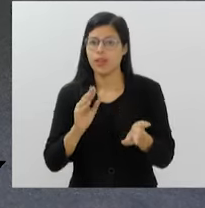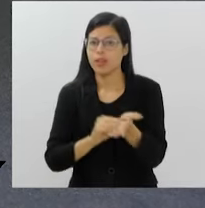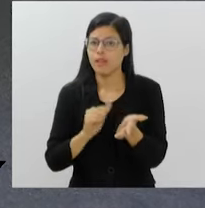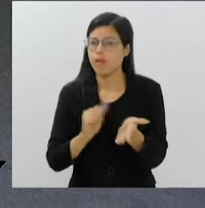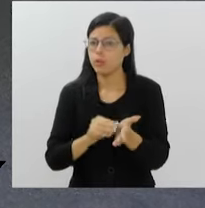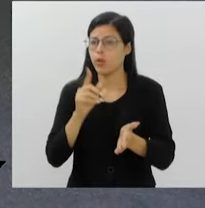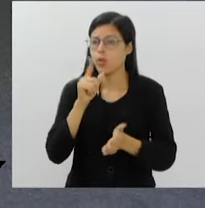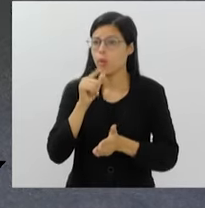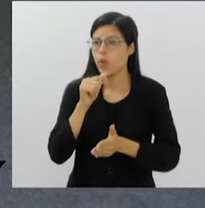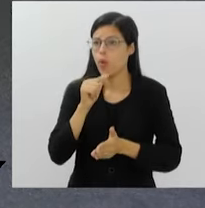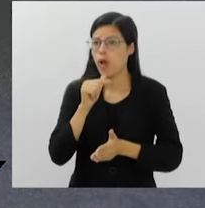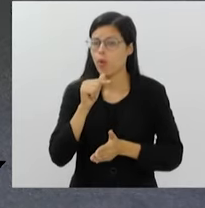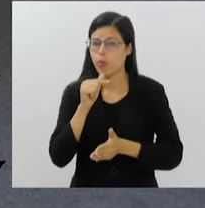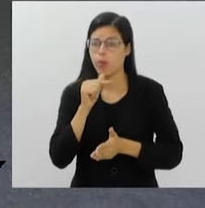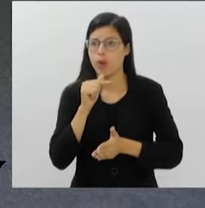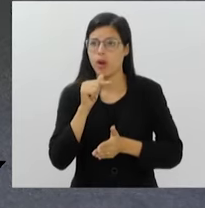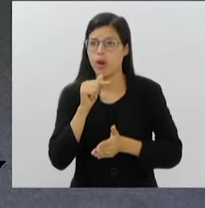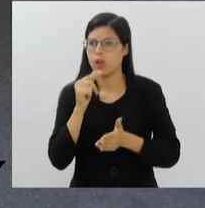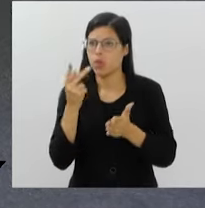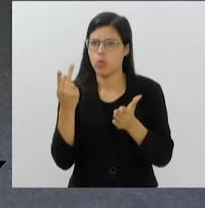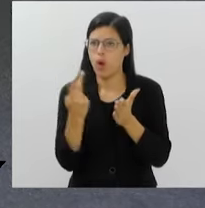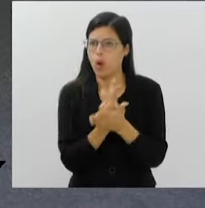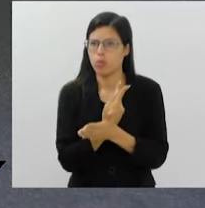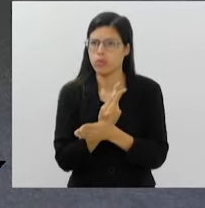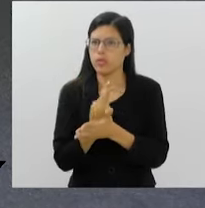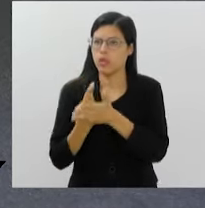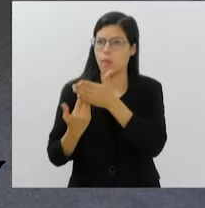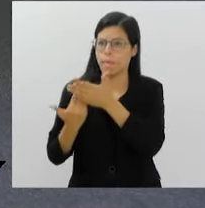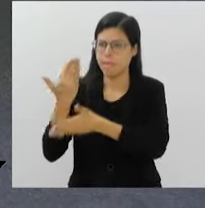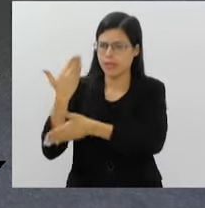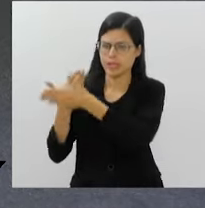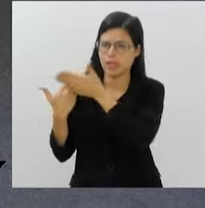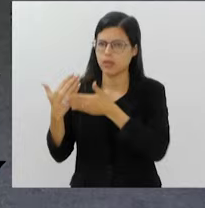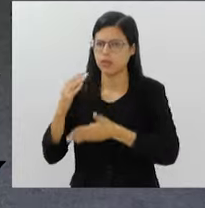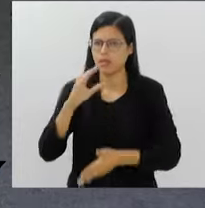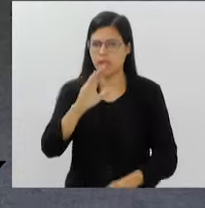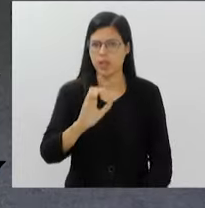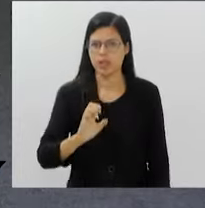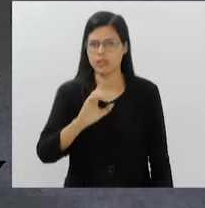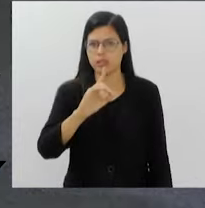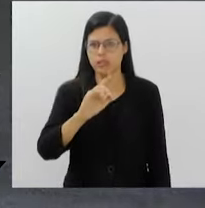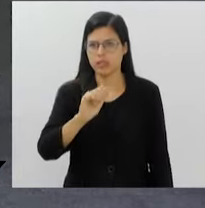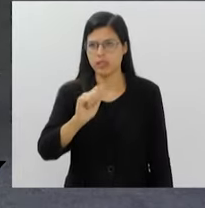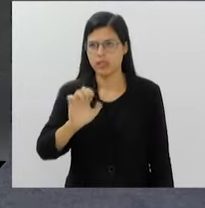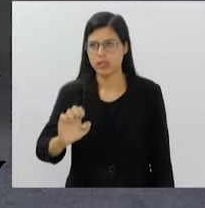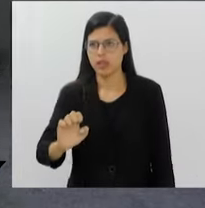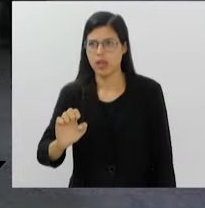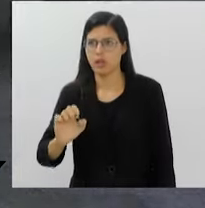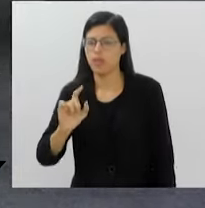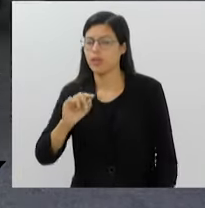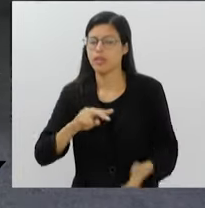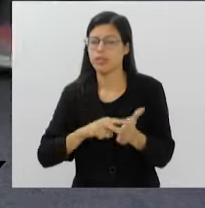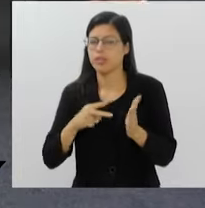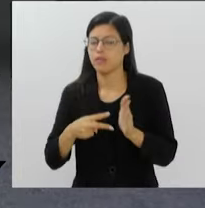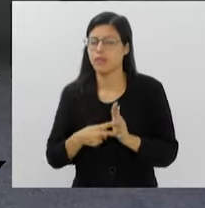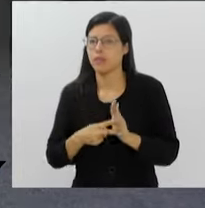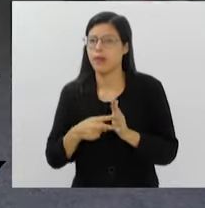suas residências, o que não acontecia na época da SEDAI, que não acontecia, ou seja, o serviço piorou.